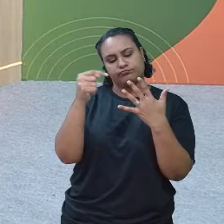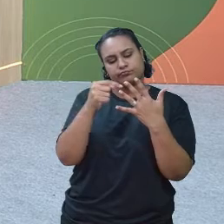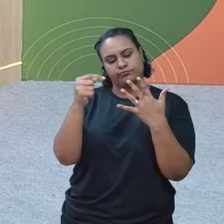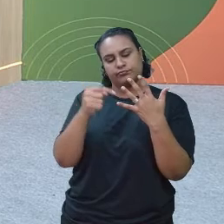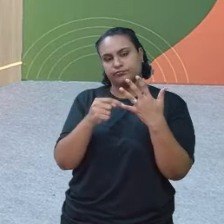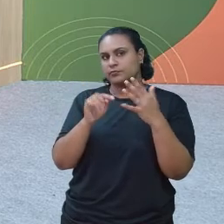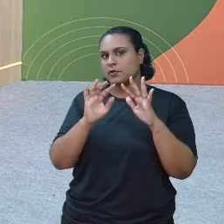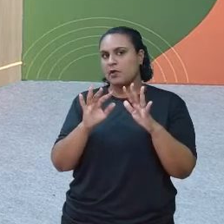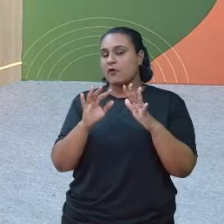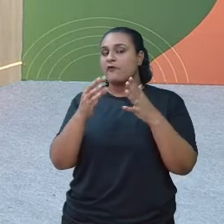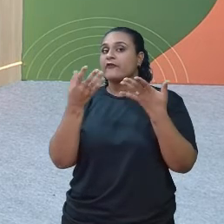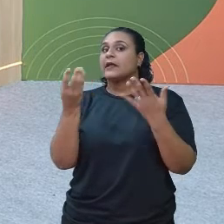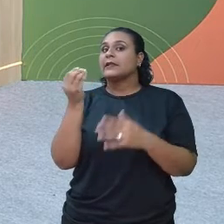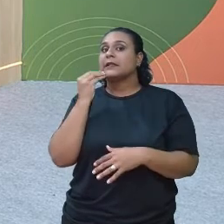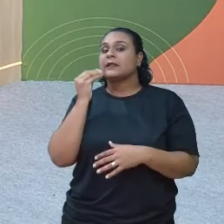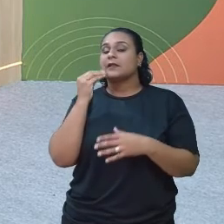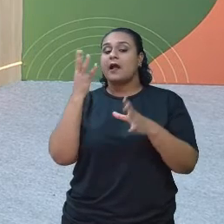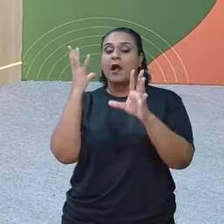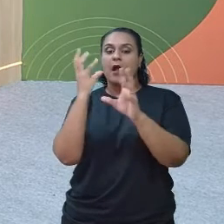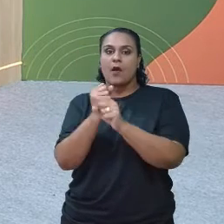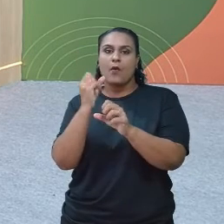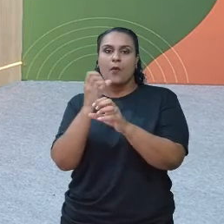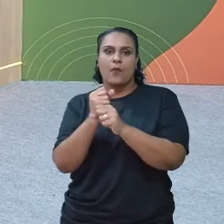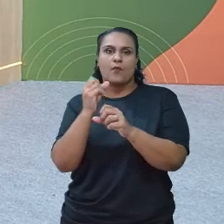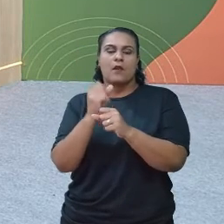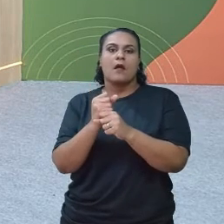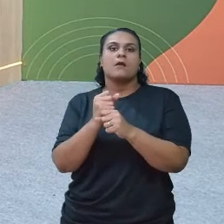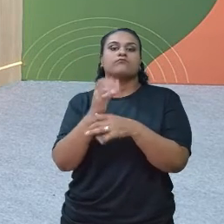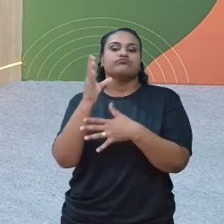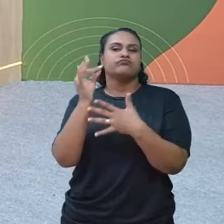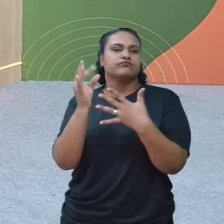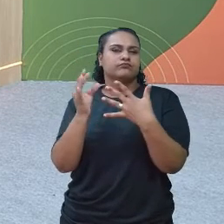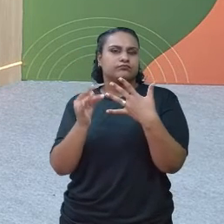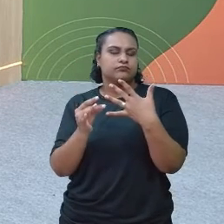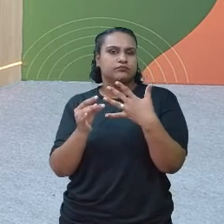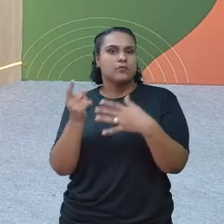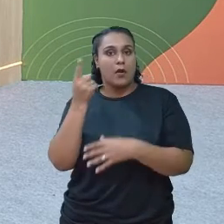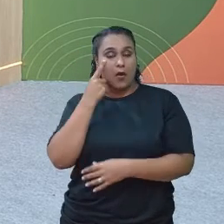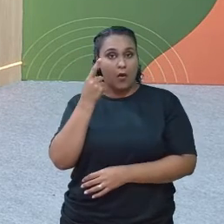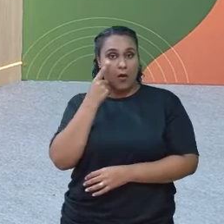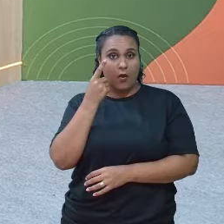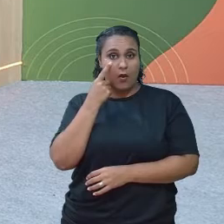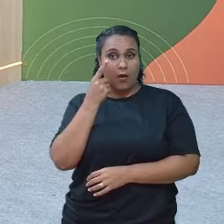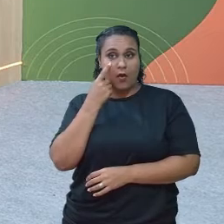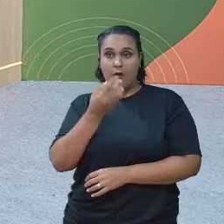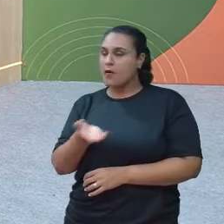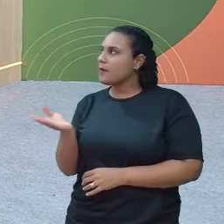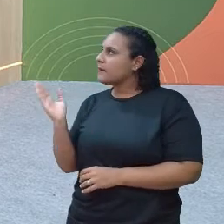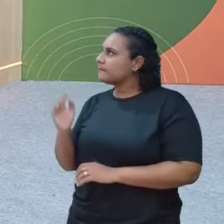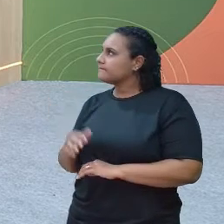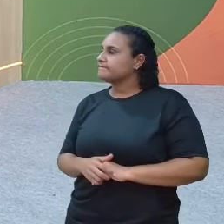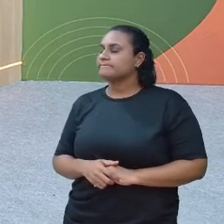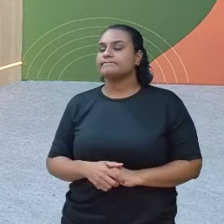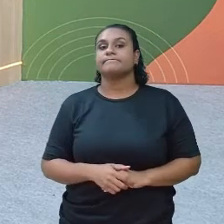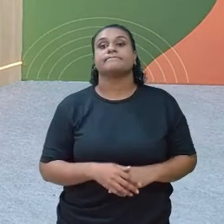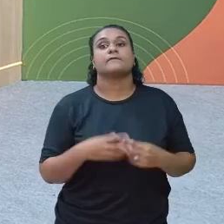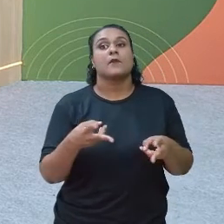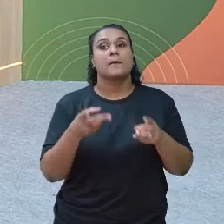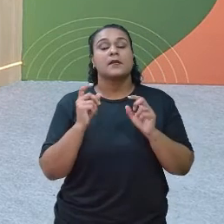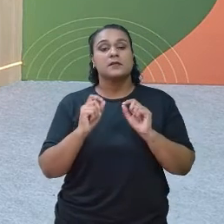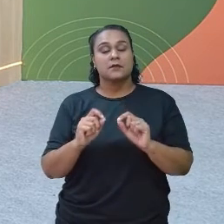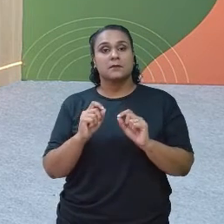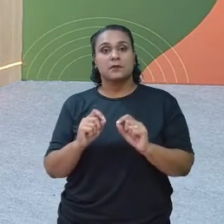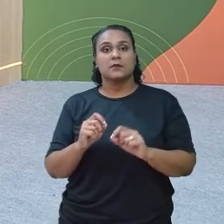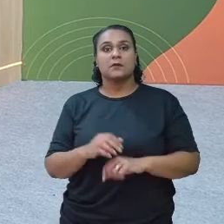tentar descrever e calcular essa descrição. Veja como é que a gente vai fazer a partir de agora. Então perceba o